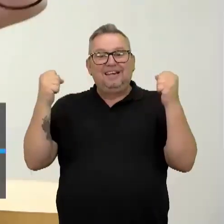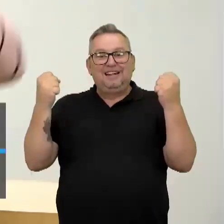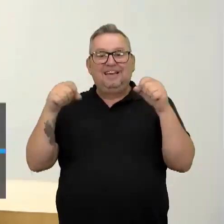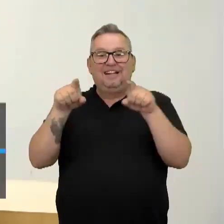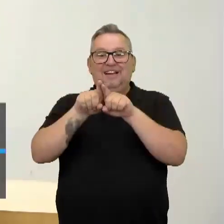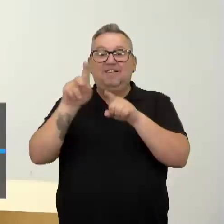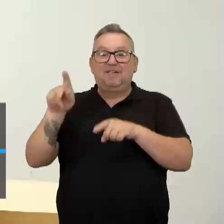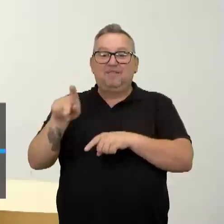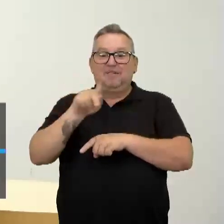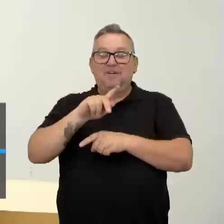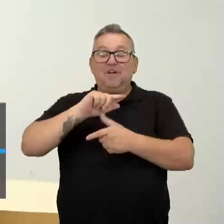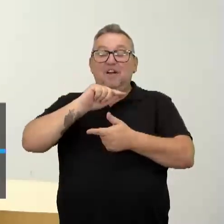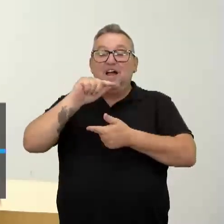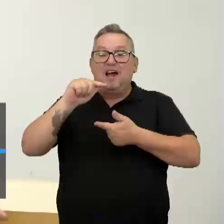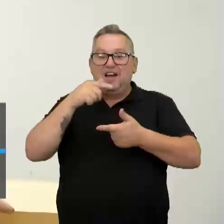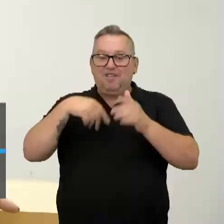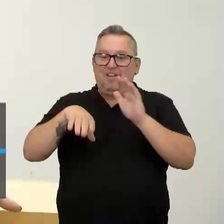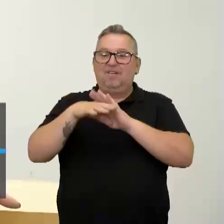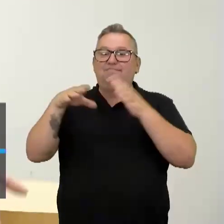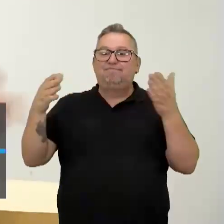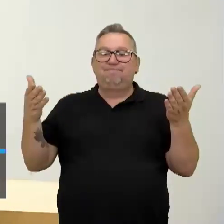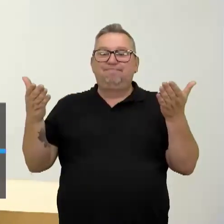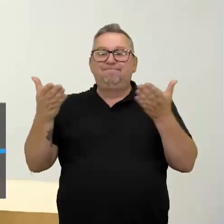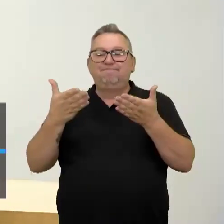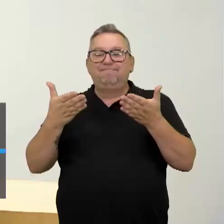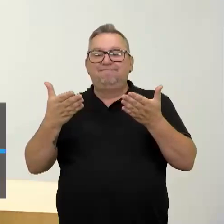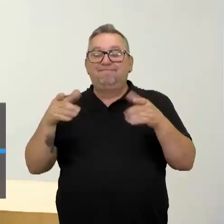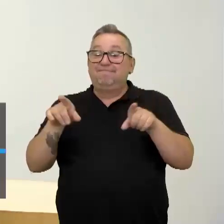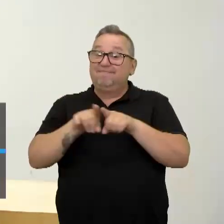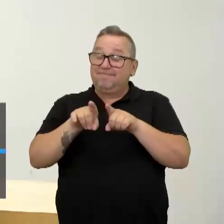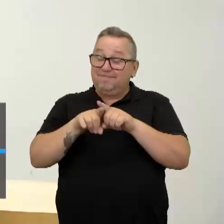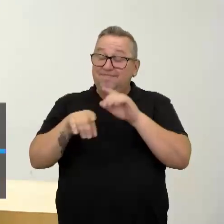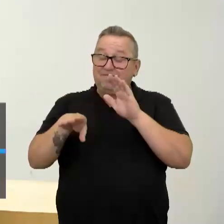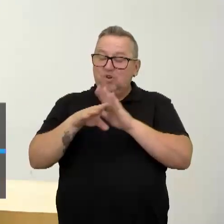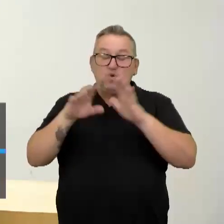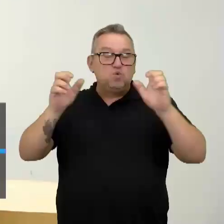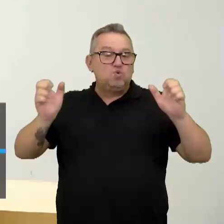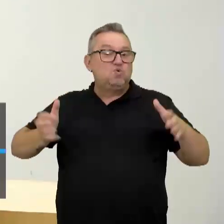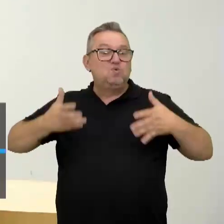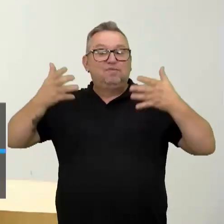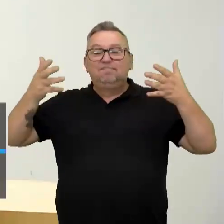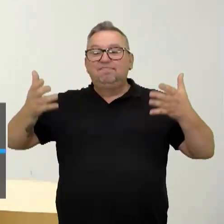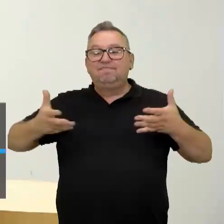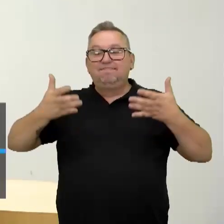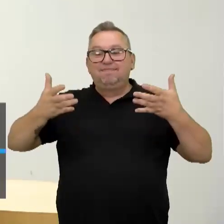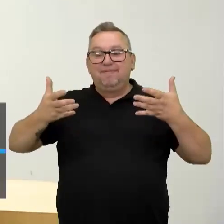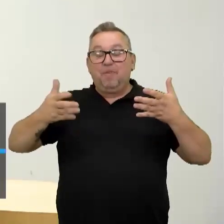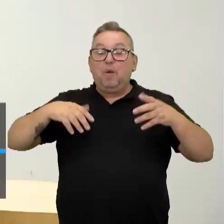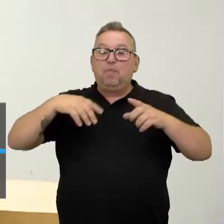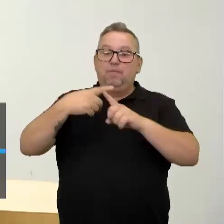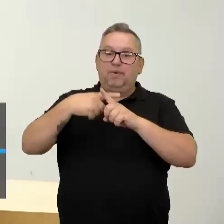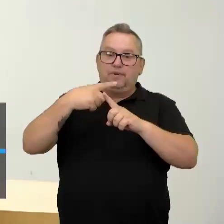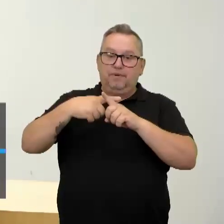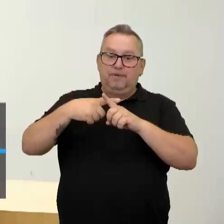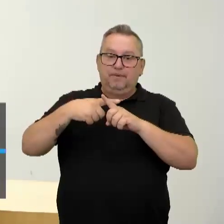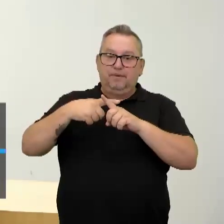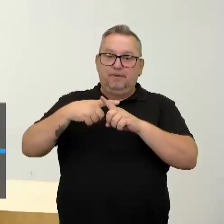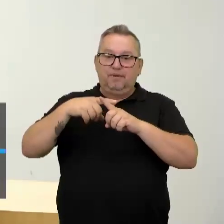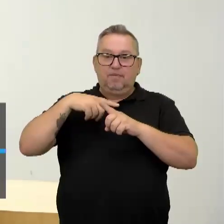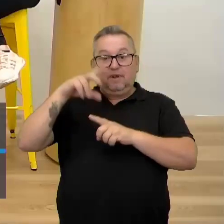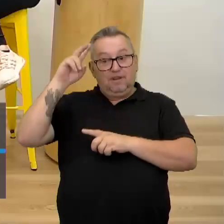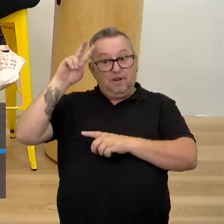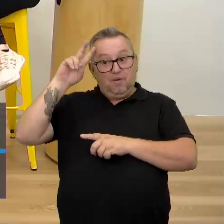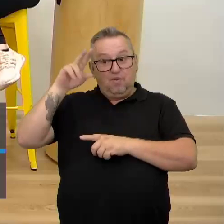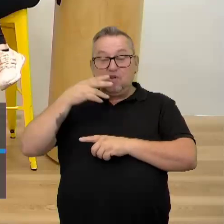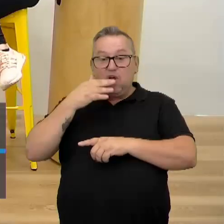e os professores de geografia chegando agora e chegando animados. Sabe por quê? Porque segunda tem